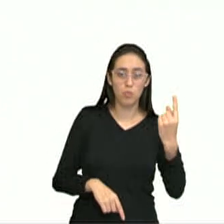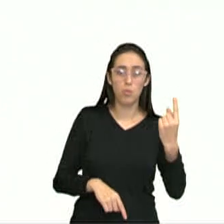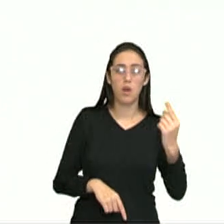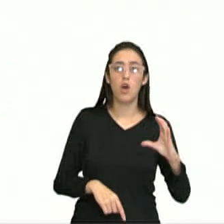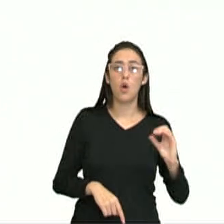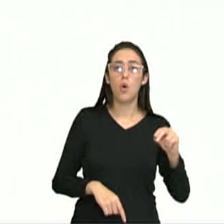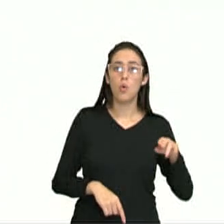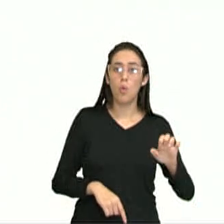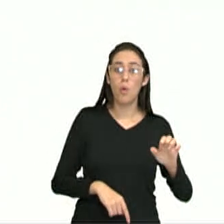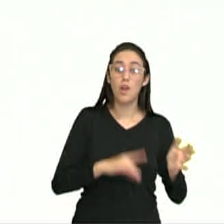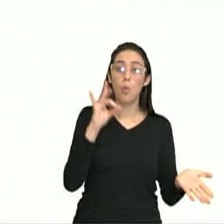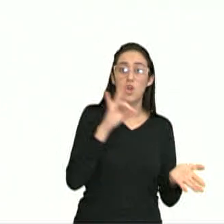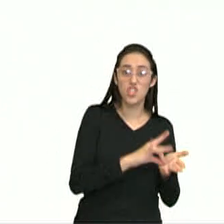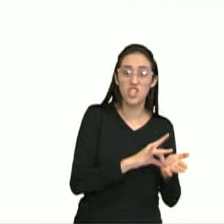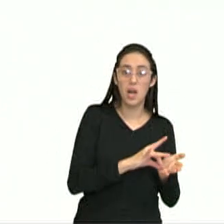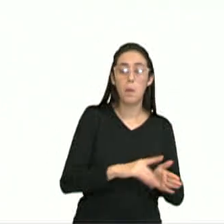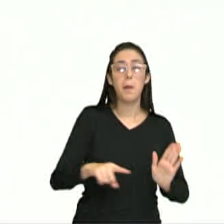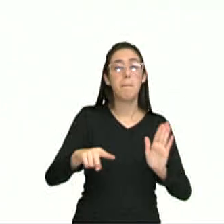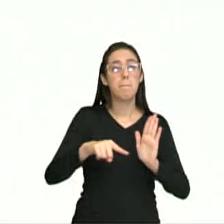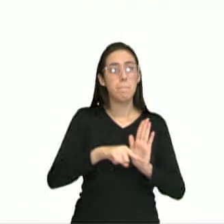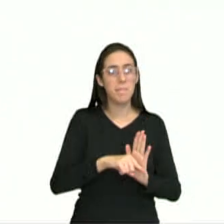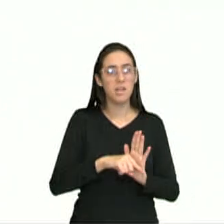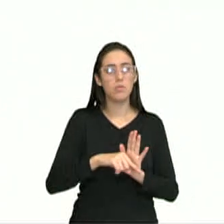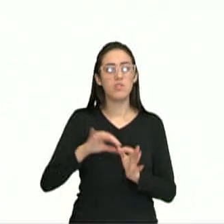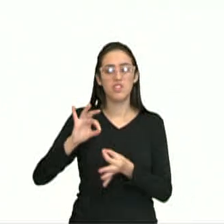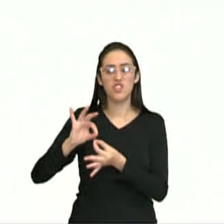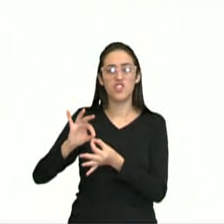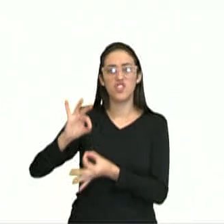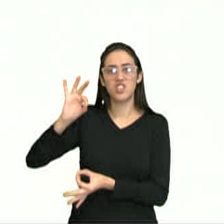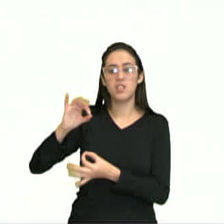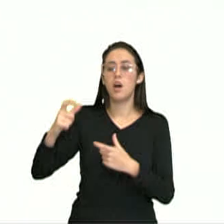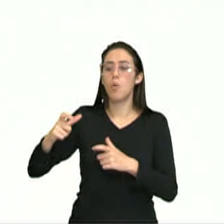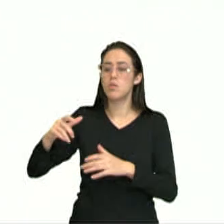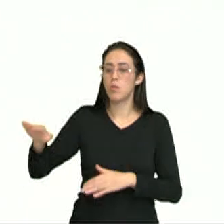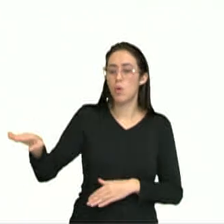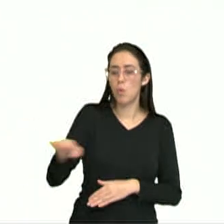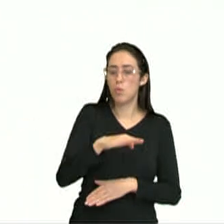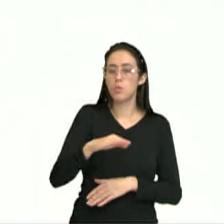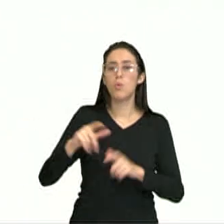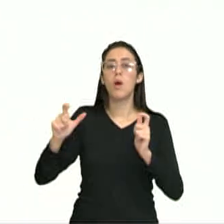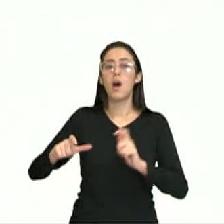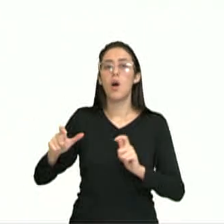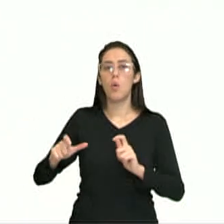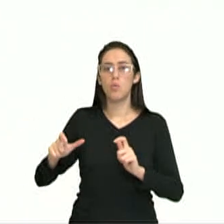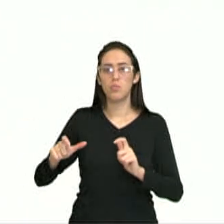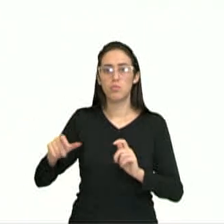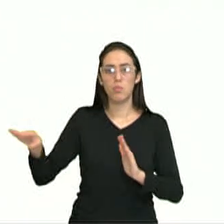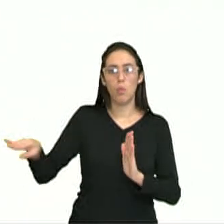original menos a distância que ele foi cortado do vértice.